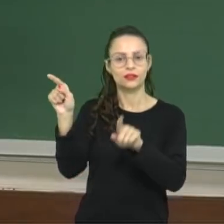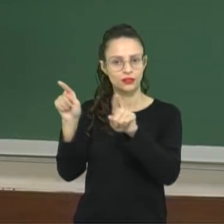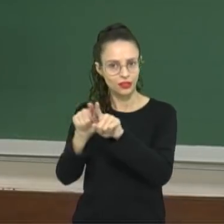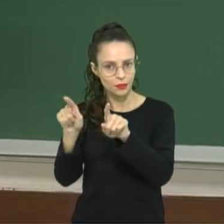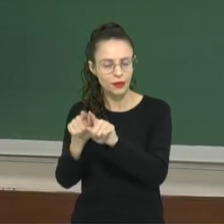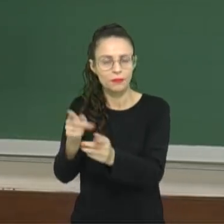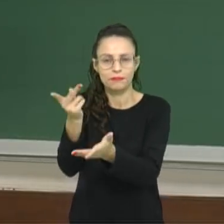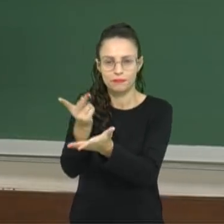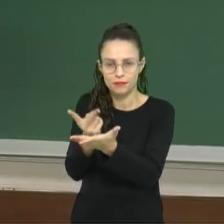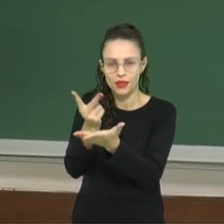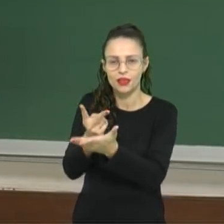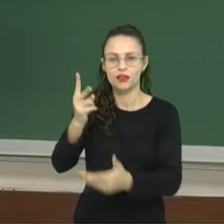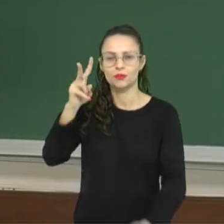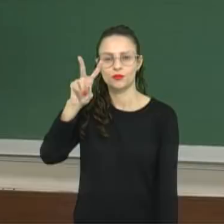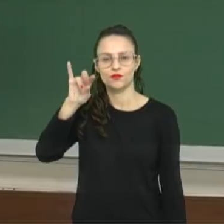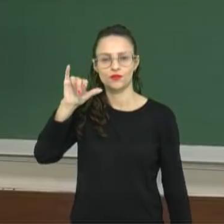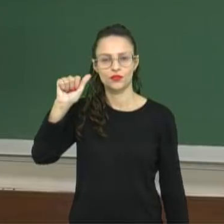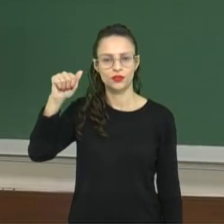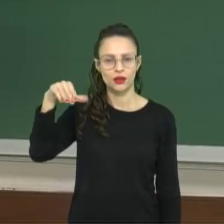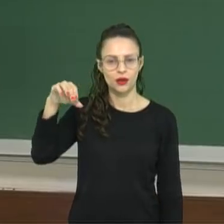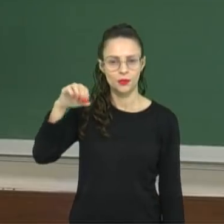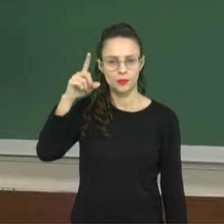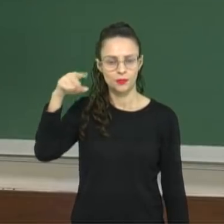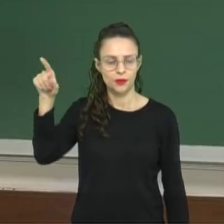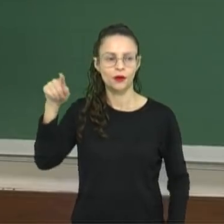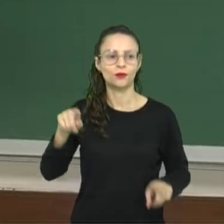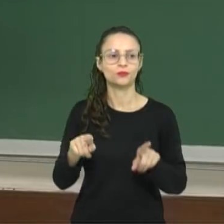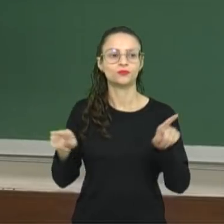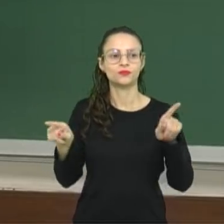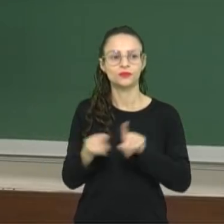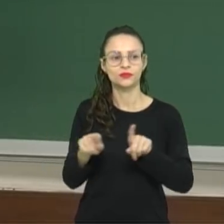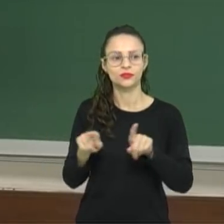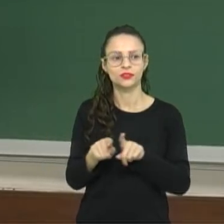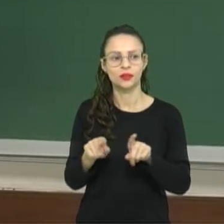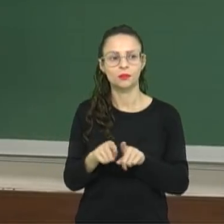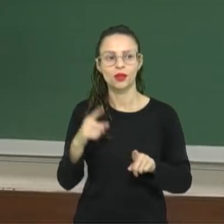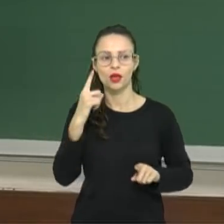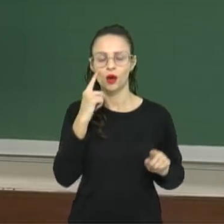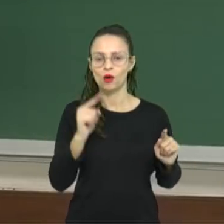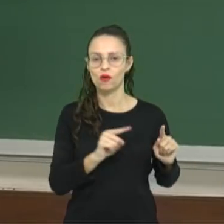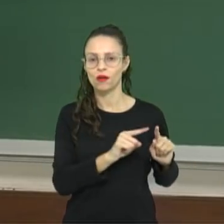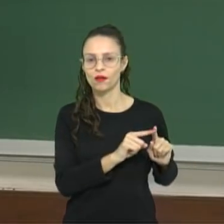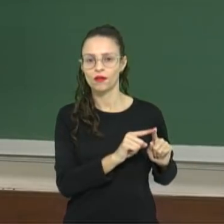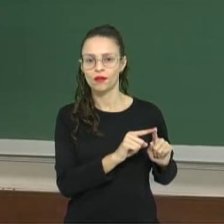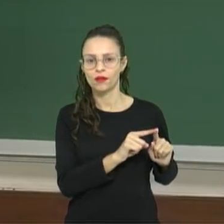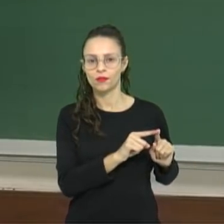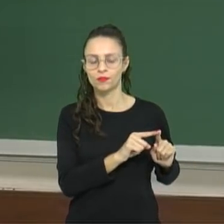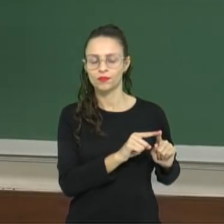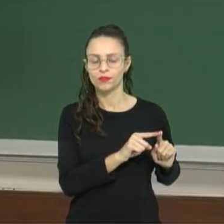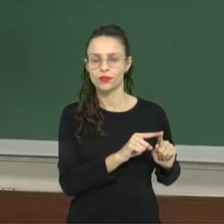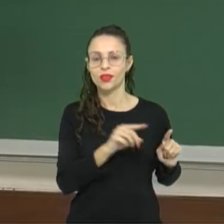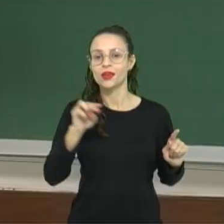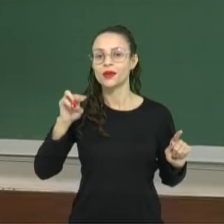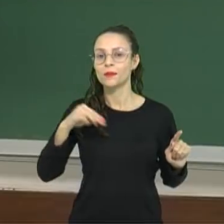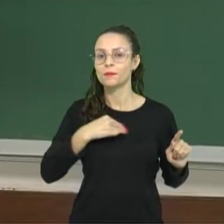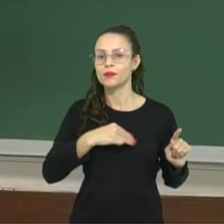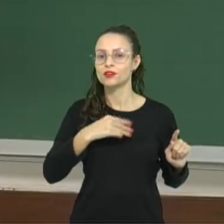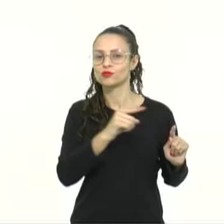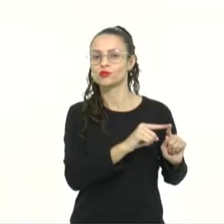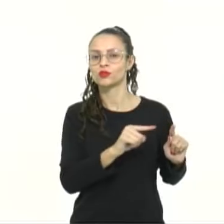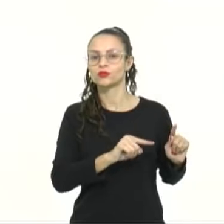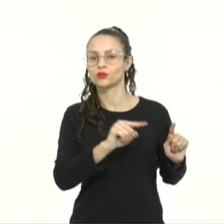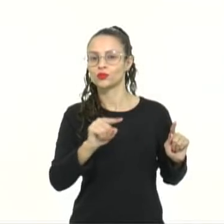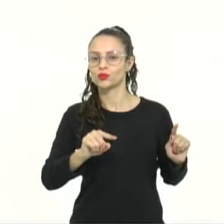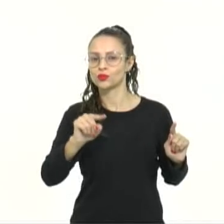de Viamão. Aqui nós vamos ter a estrada que liga desde a região das Missões até a região